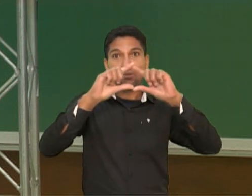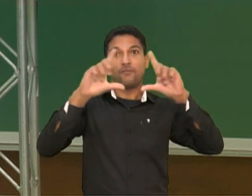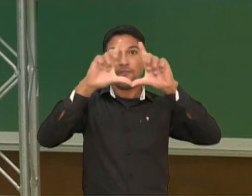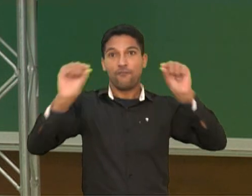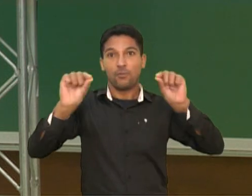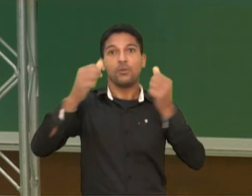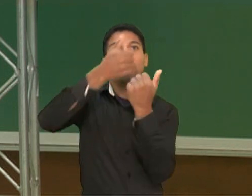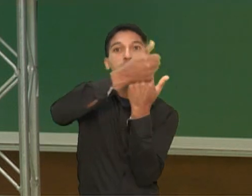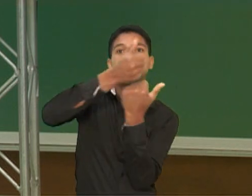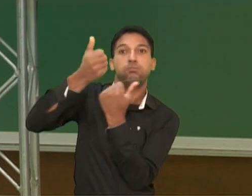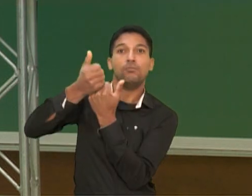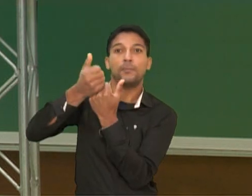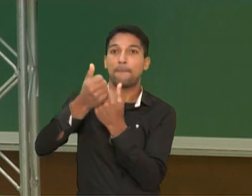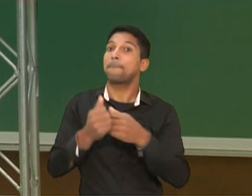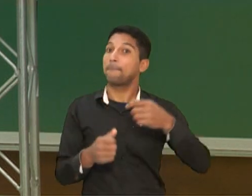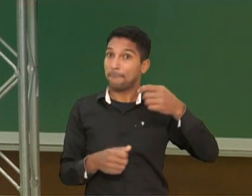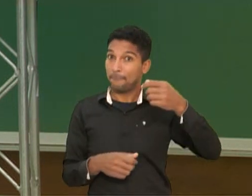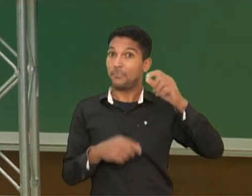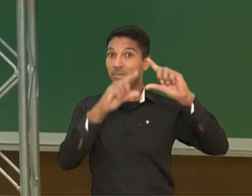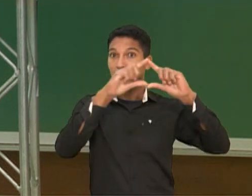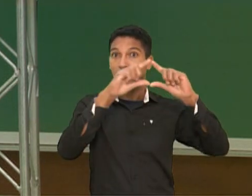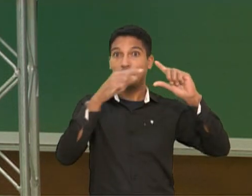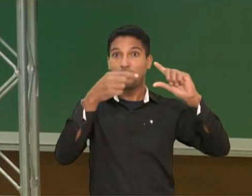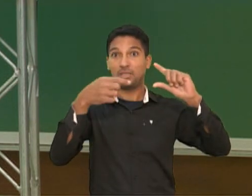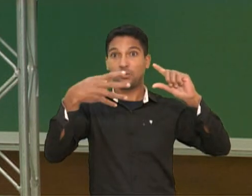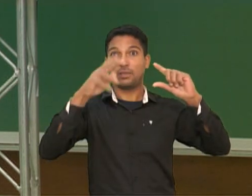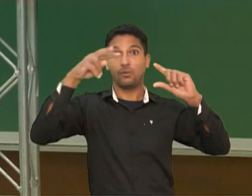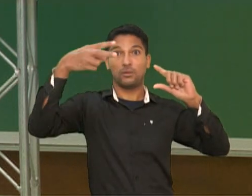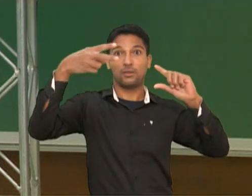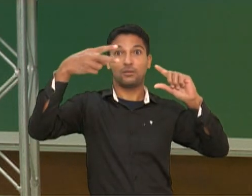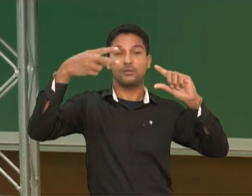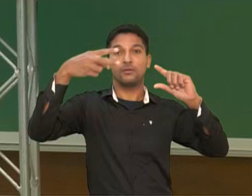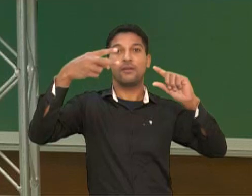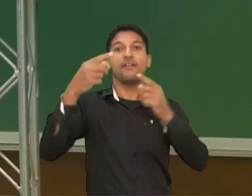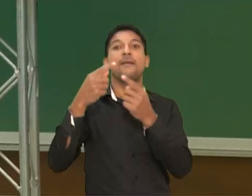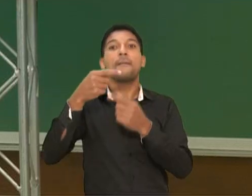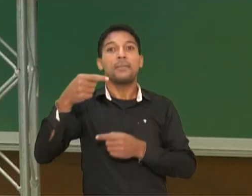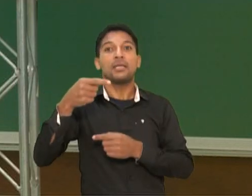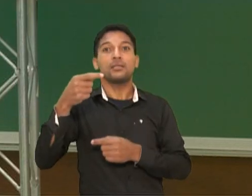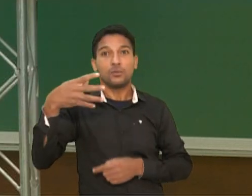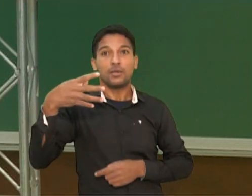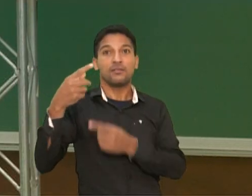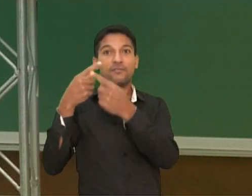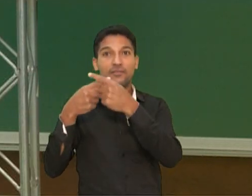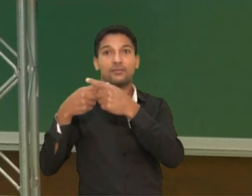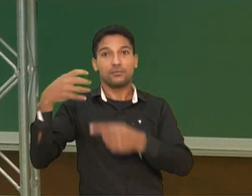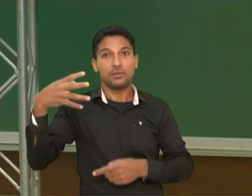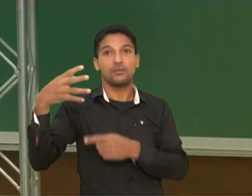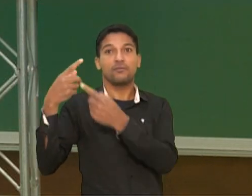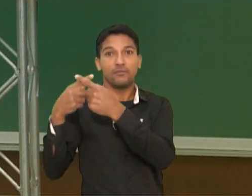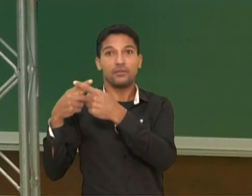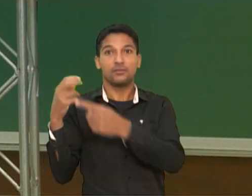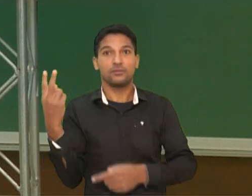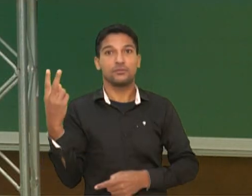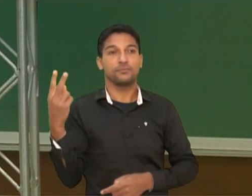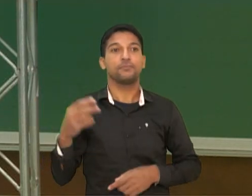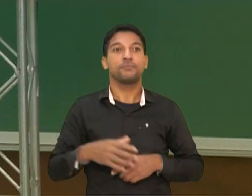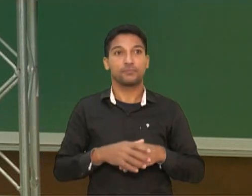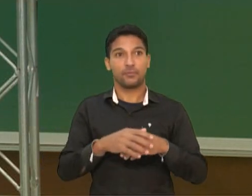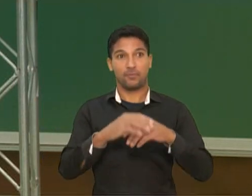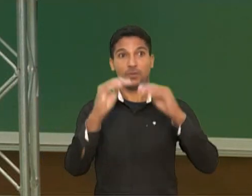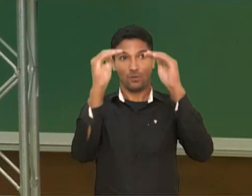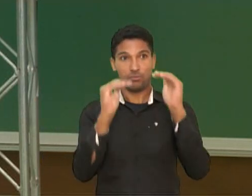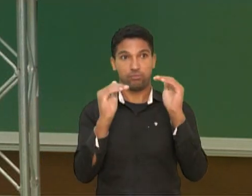que, então, delta é menos 4 ao quadrado, menos 4 vezes 2. Delta é 16